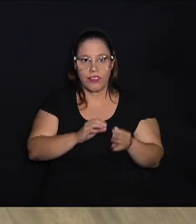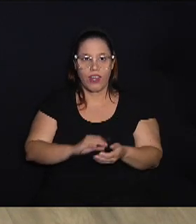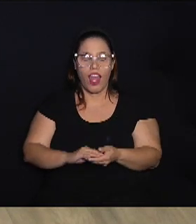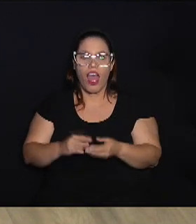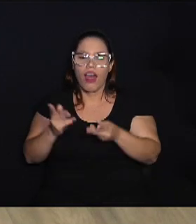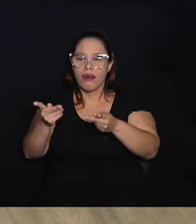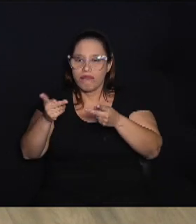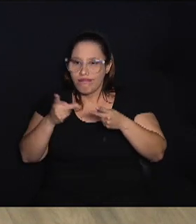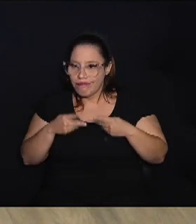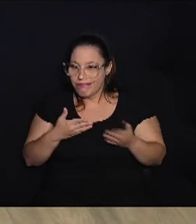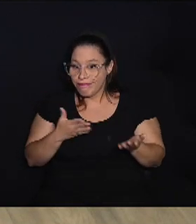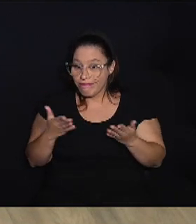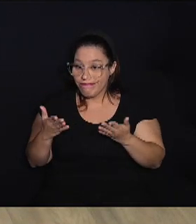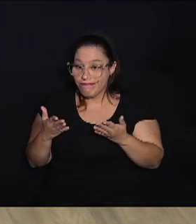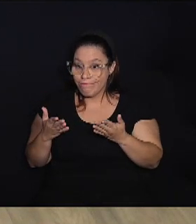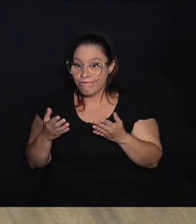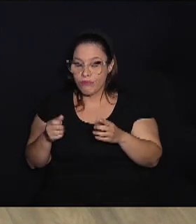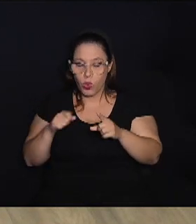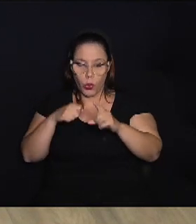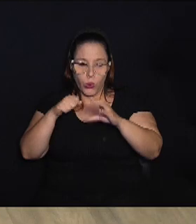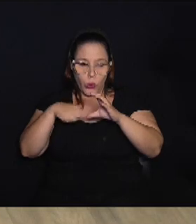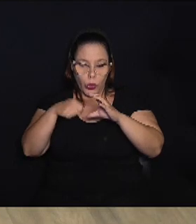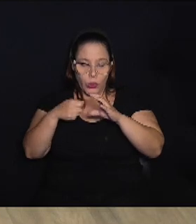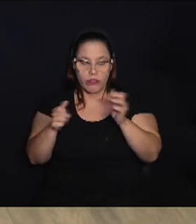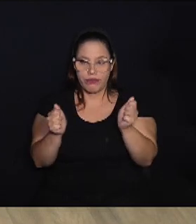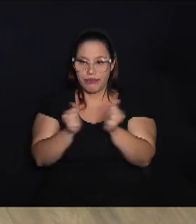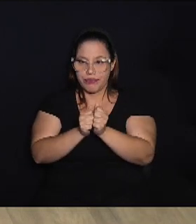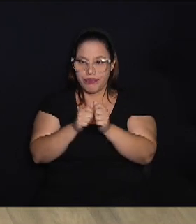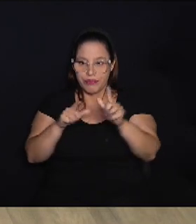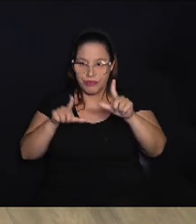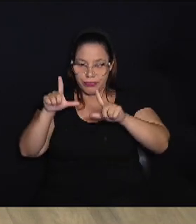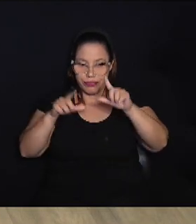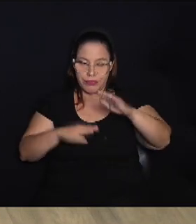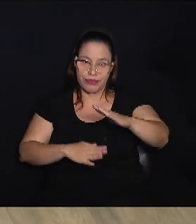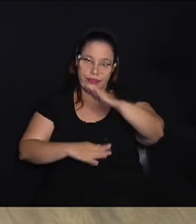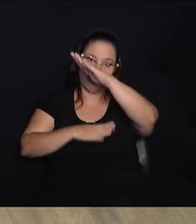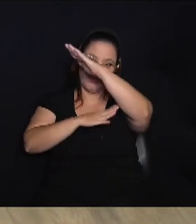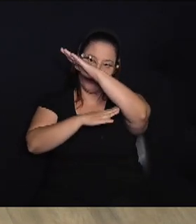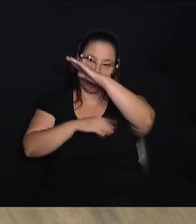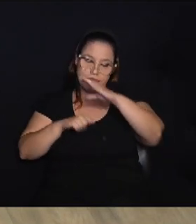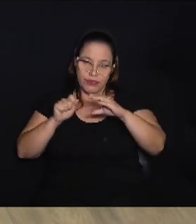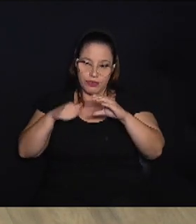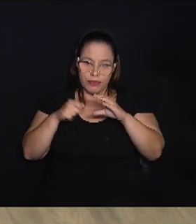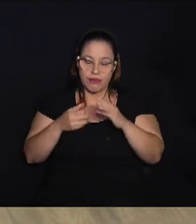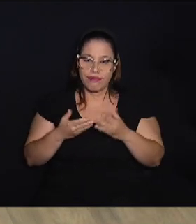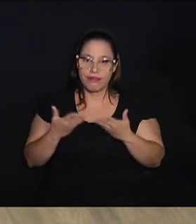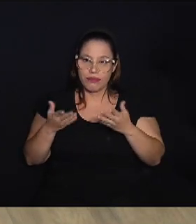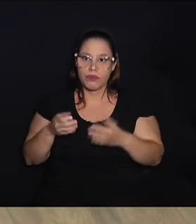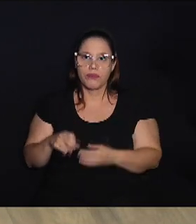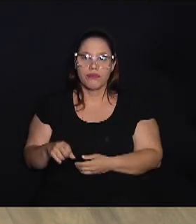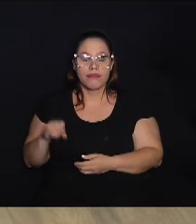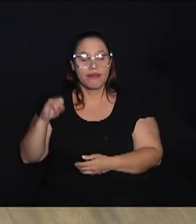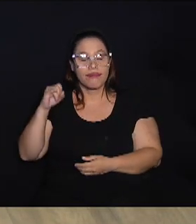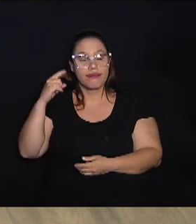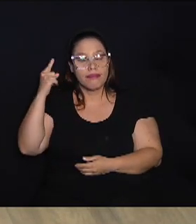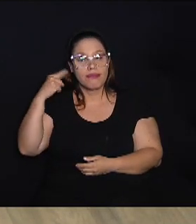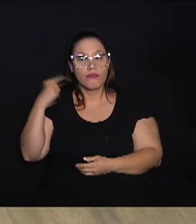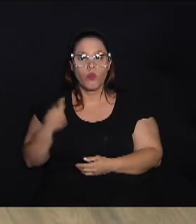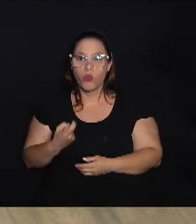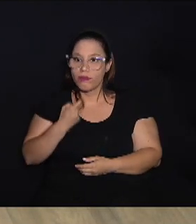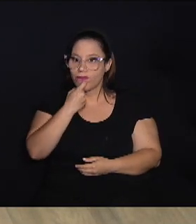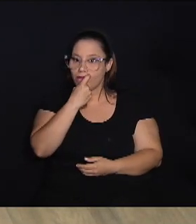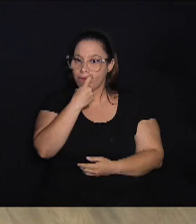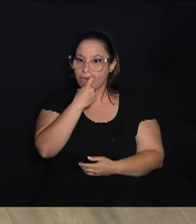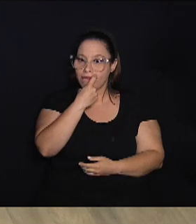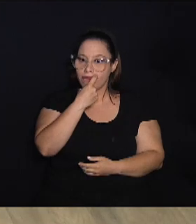convite para fazer a você, porque coladinho com o Jornal Câmara Notícia tem o Estúdio Câmara, hoje na apresentação de Mirna Abreu. E nós